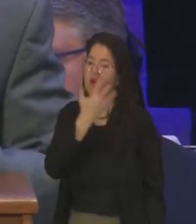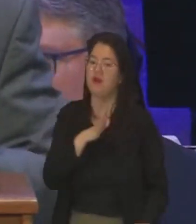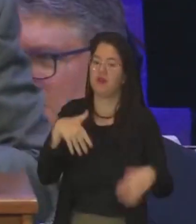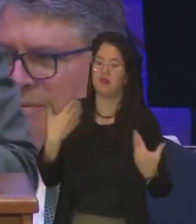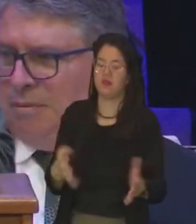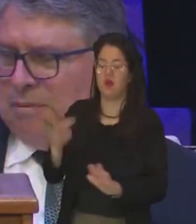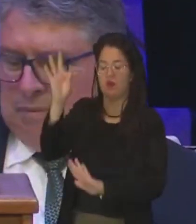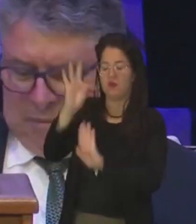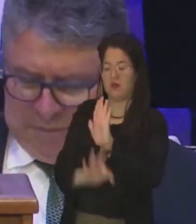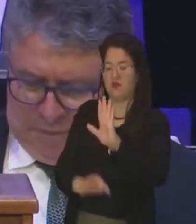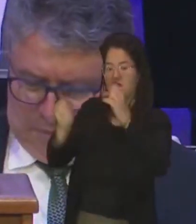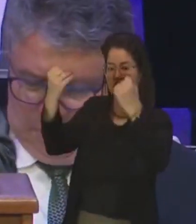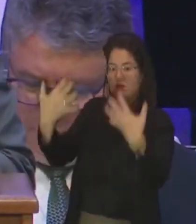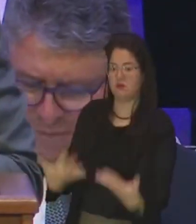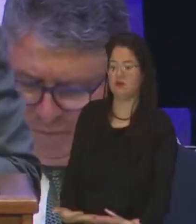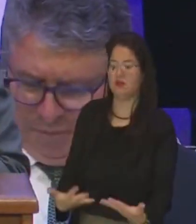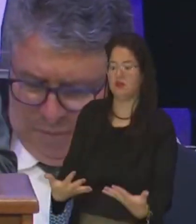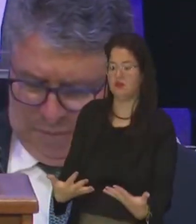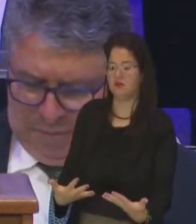texto diz,